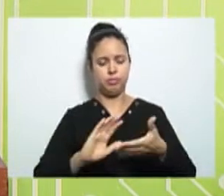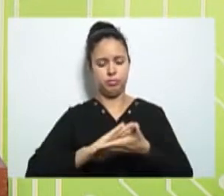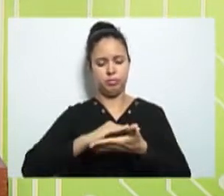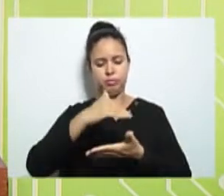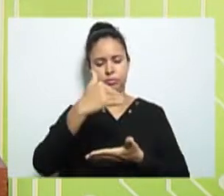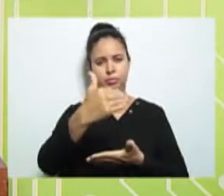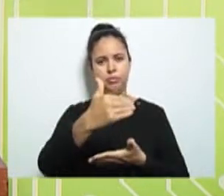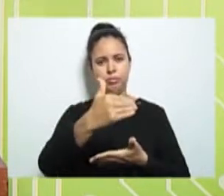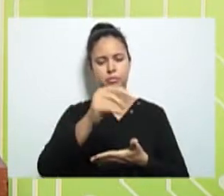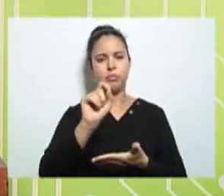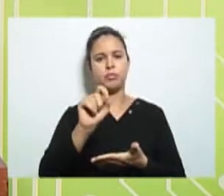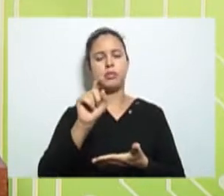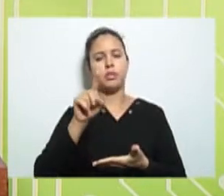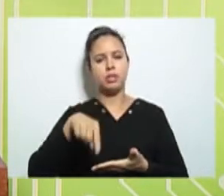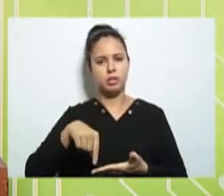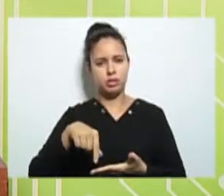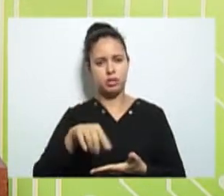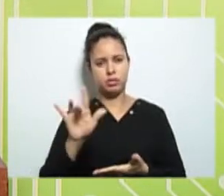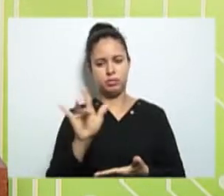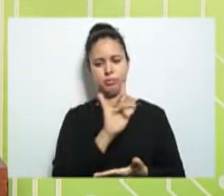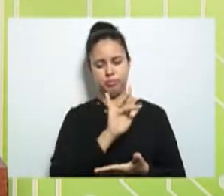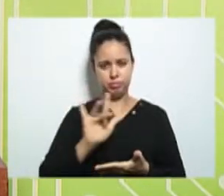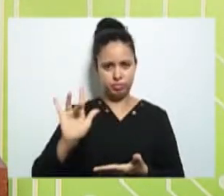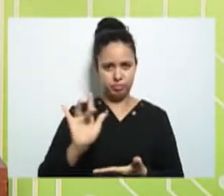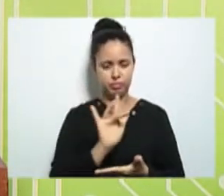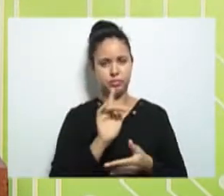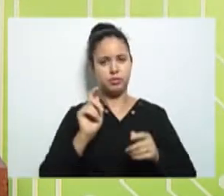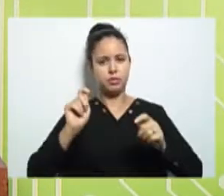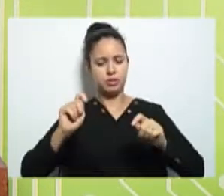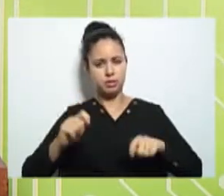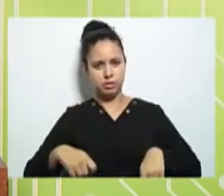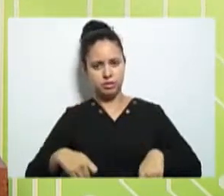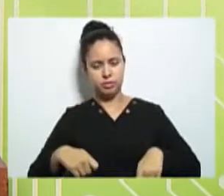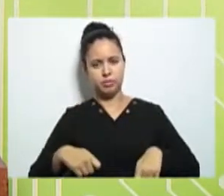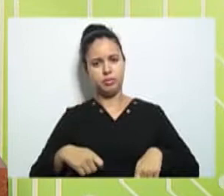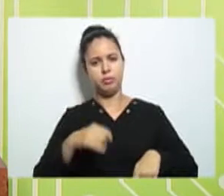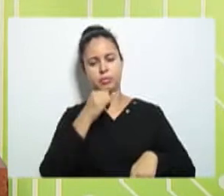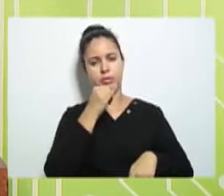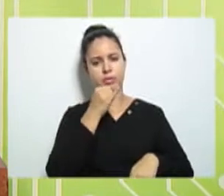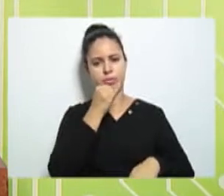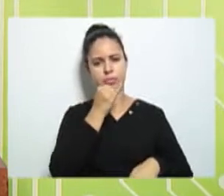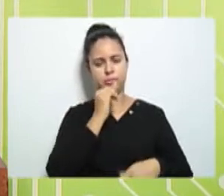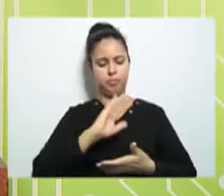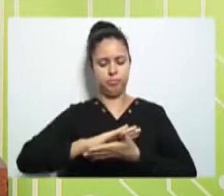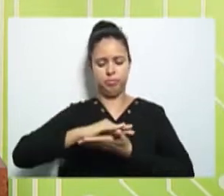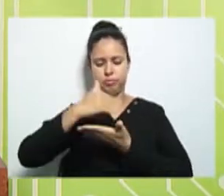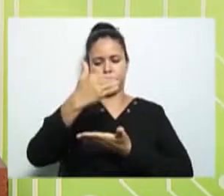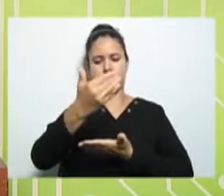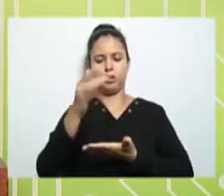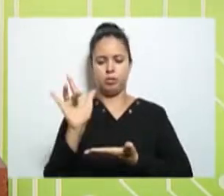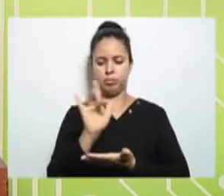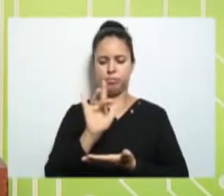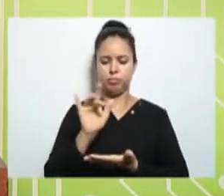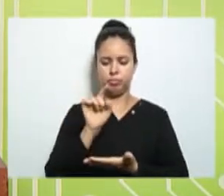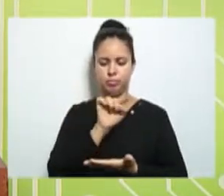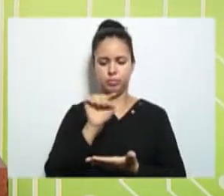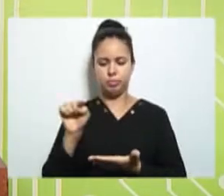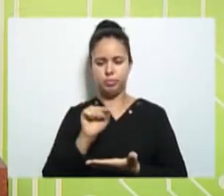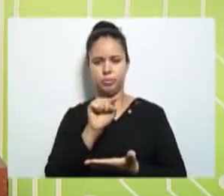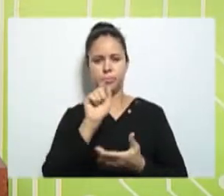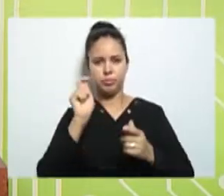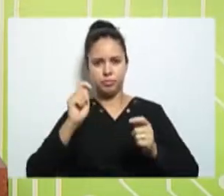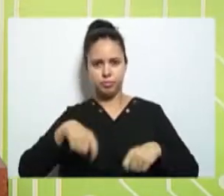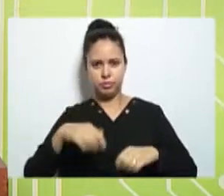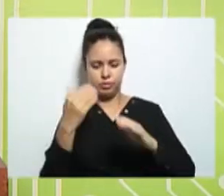computador, ela é uma tela que a gente chama touchscreen. O que é isso? Através do toque na tela, eu consigo passar dados